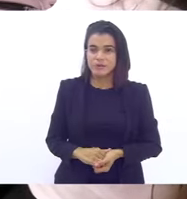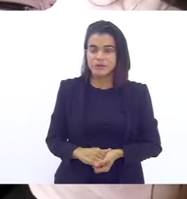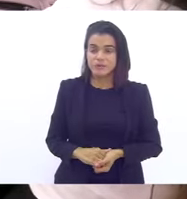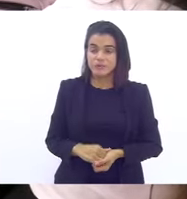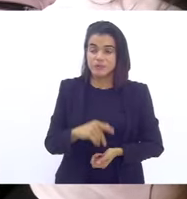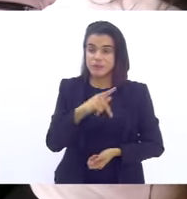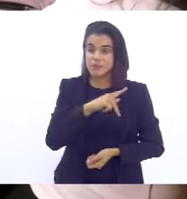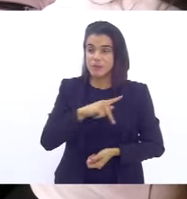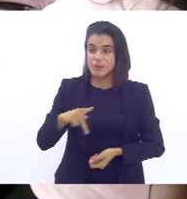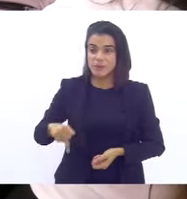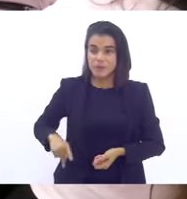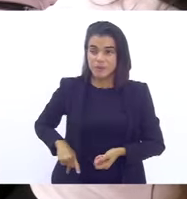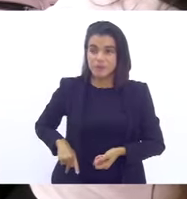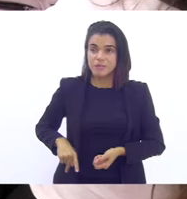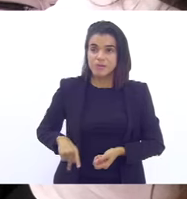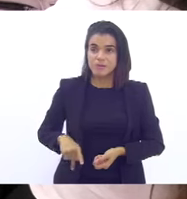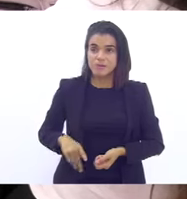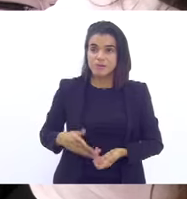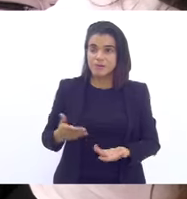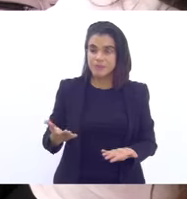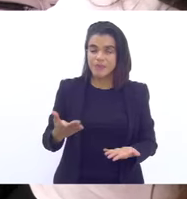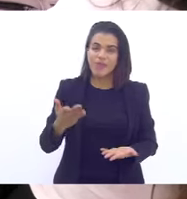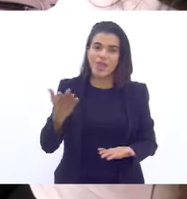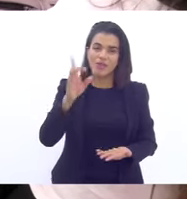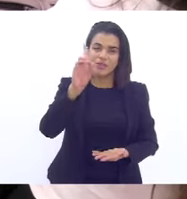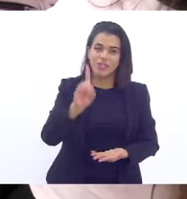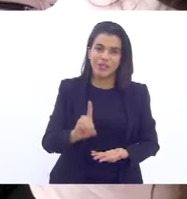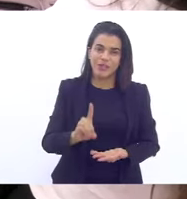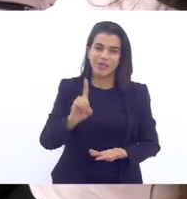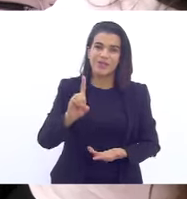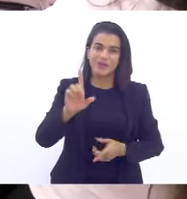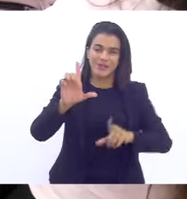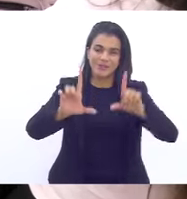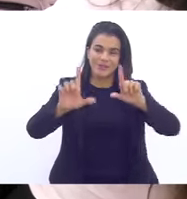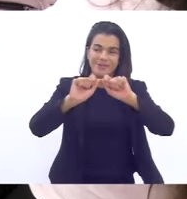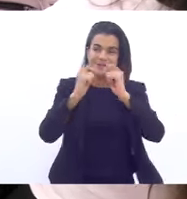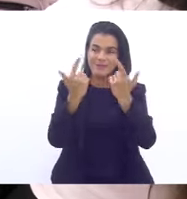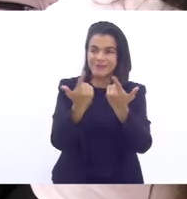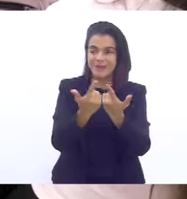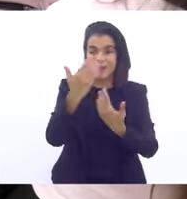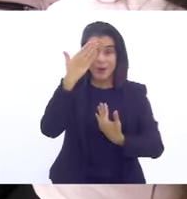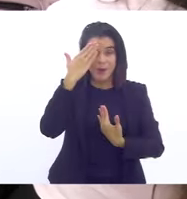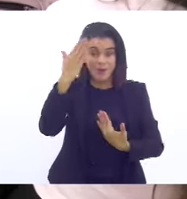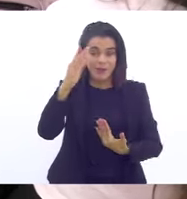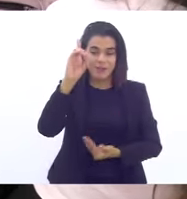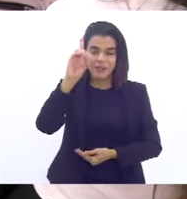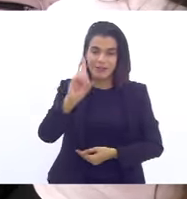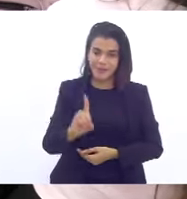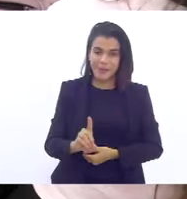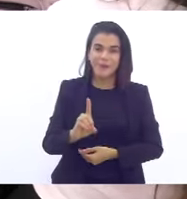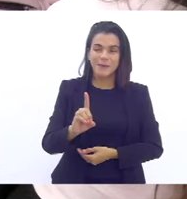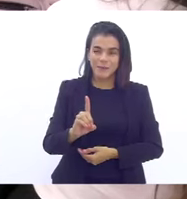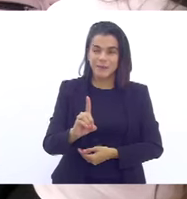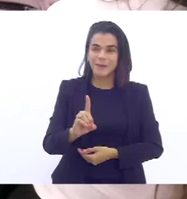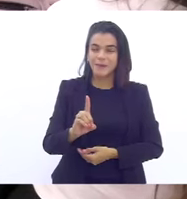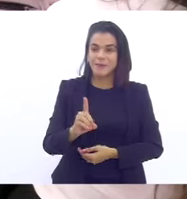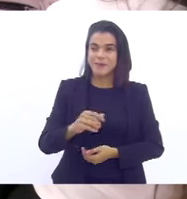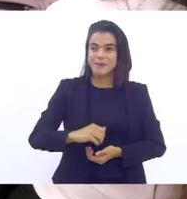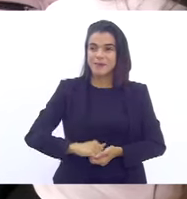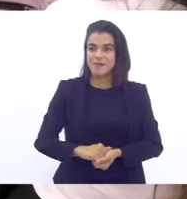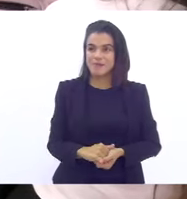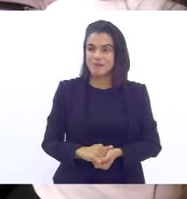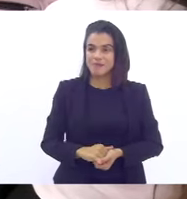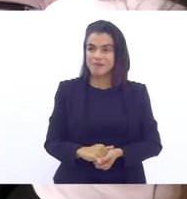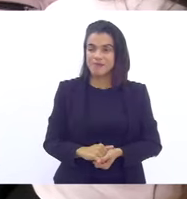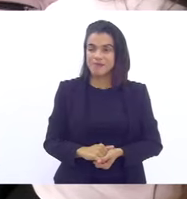Presidente, o nosso nobre. Está aqui o diretor da TV Alerj, Luciano. Isso. Obrigado ao diretor da TV Alerj